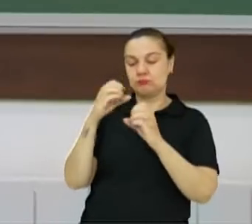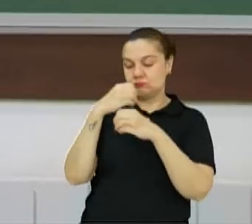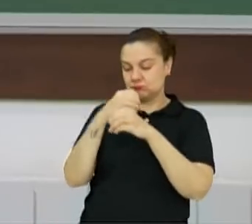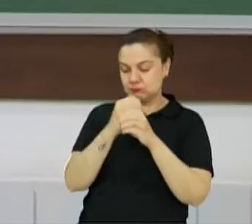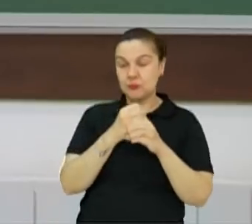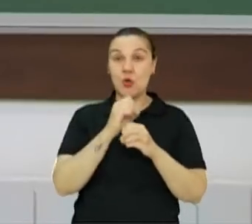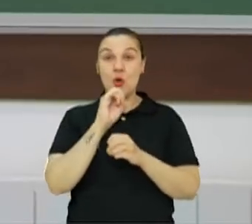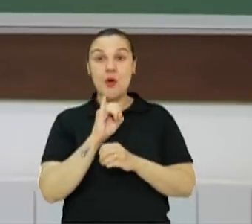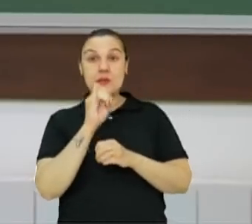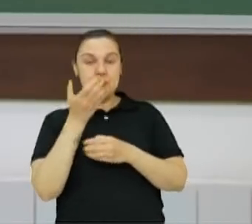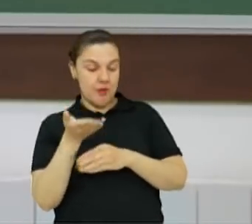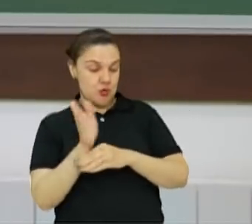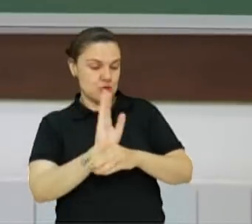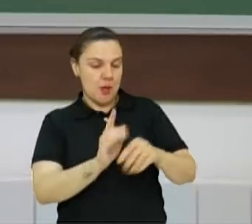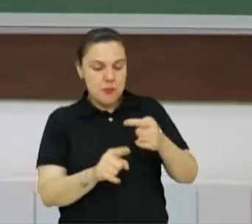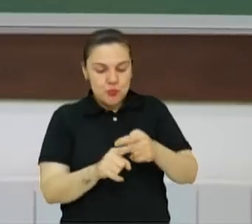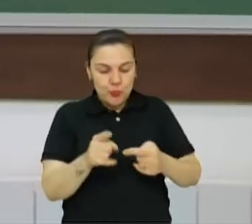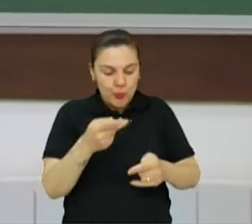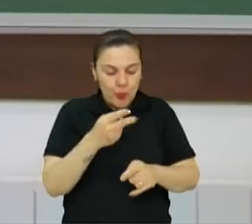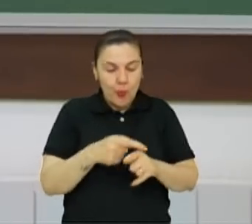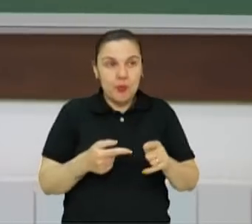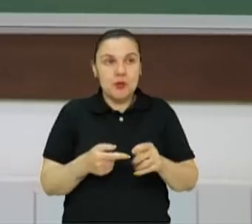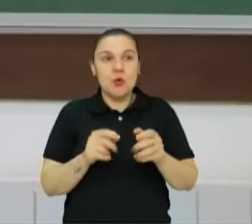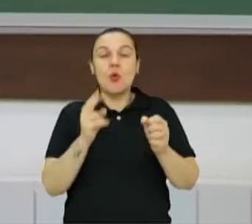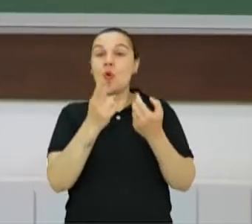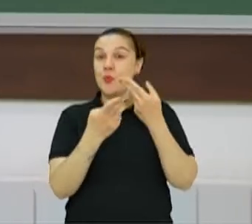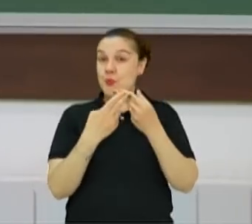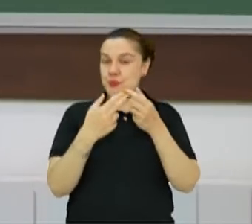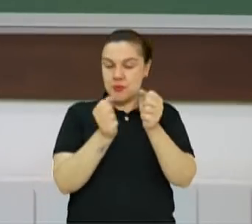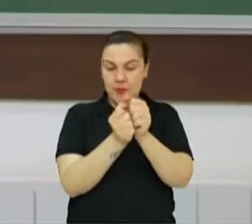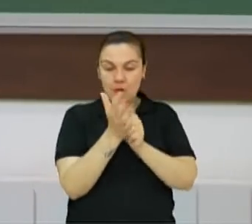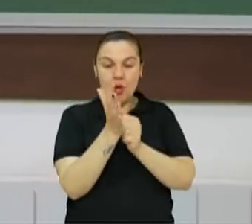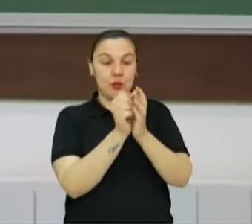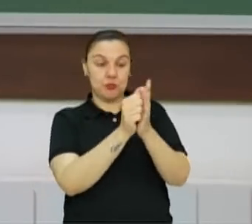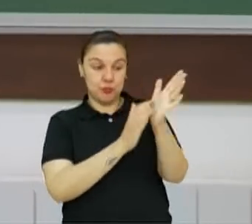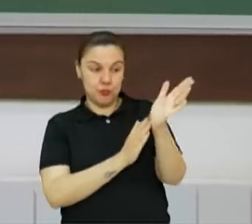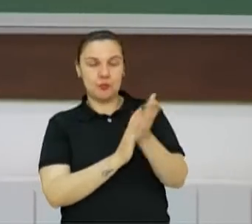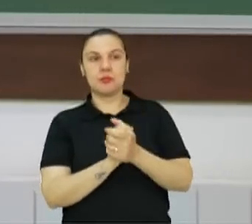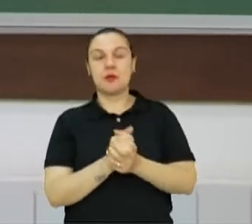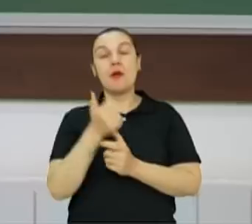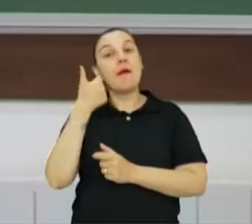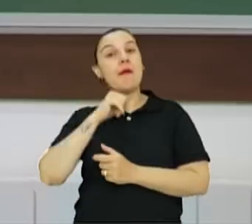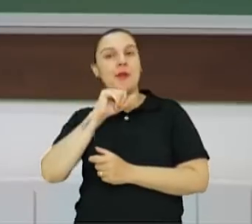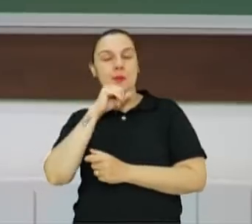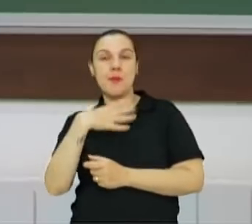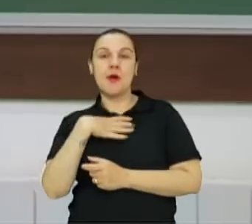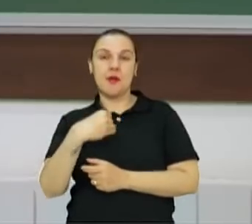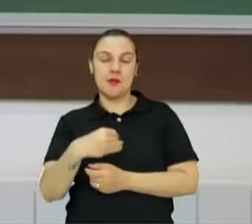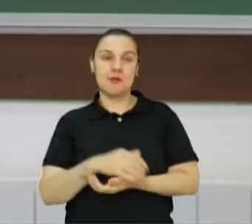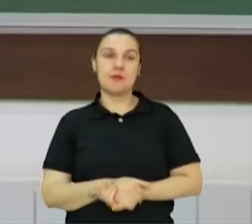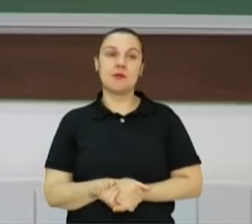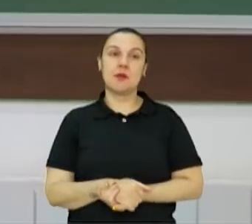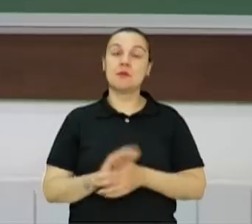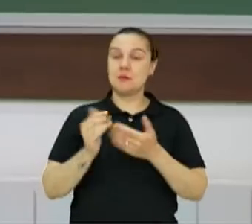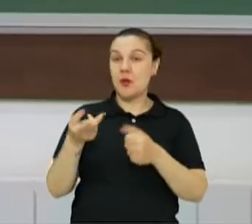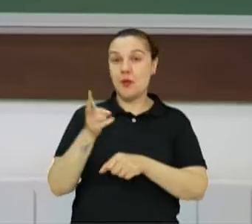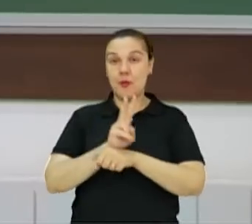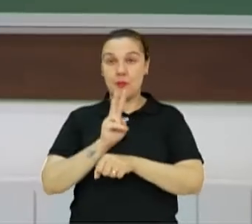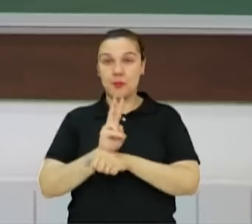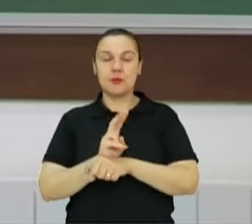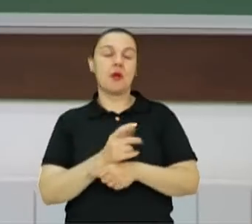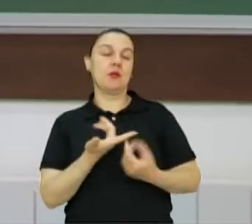gente vai mexer, ajudar alguém ferido, né, o ideal é usar luvas, tá? E da mãe para o filho são os cuidados